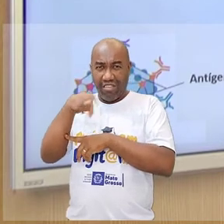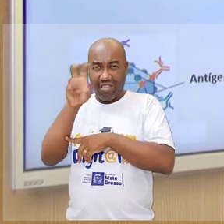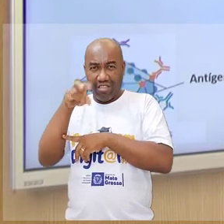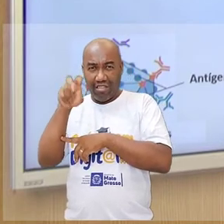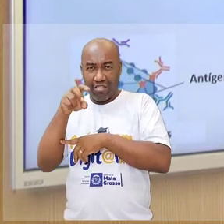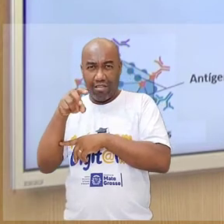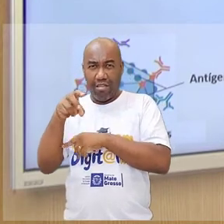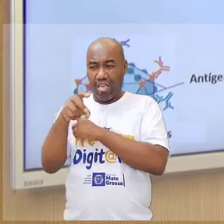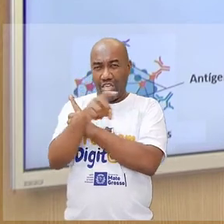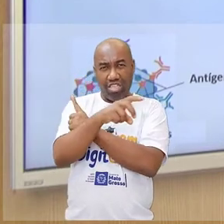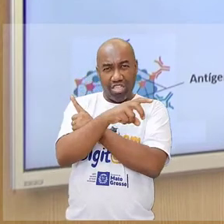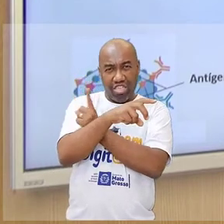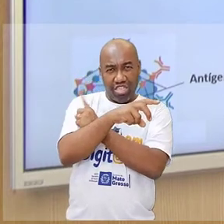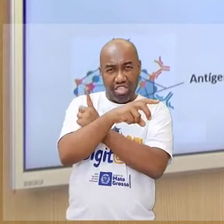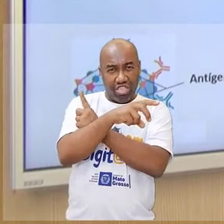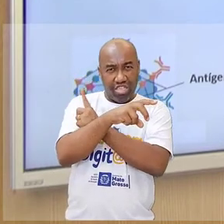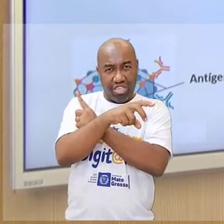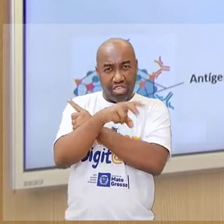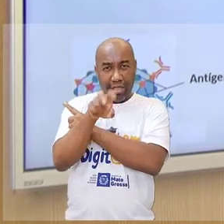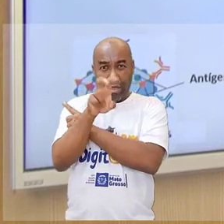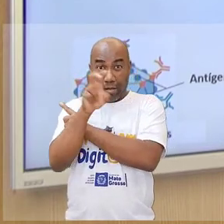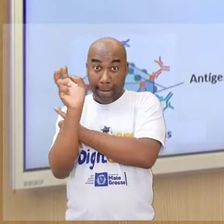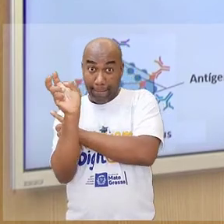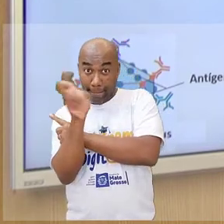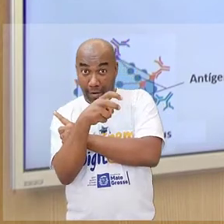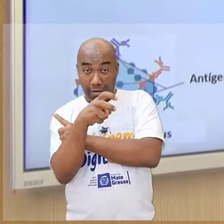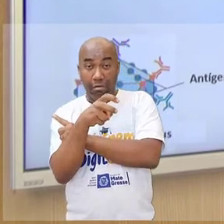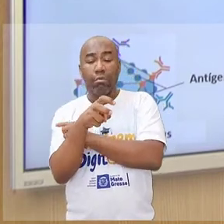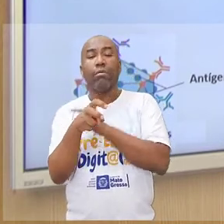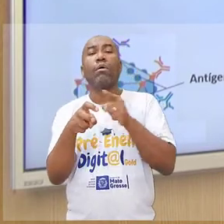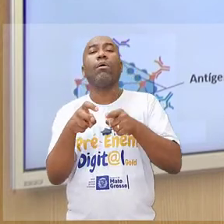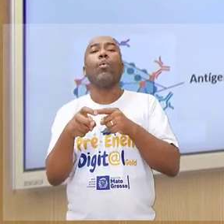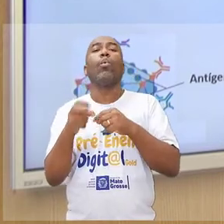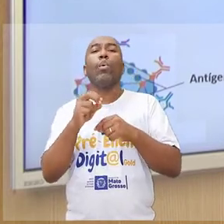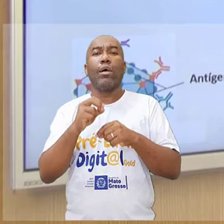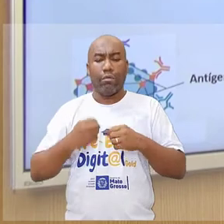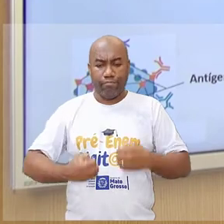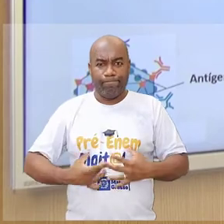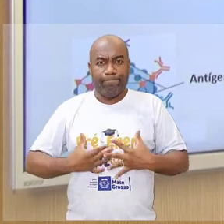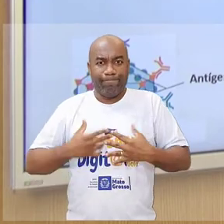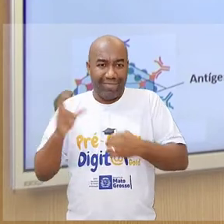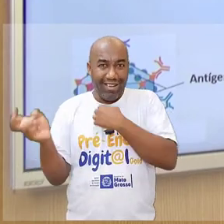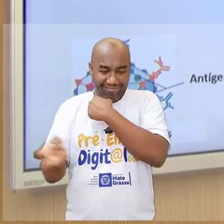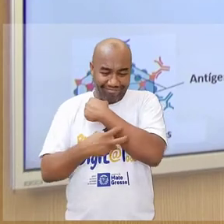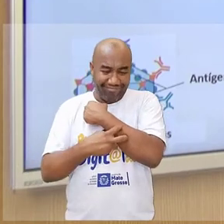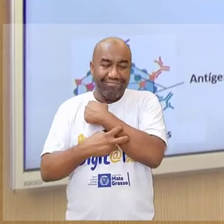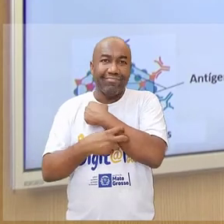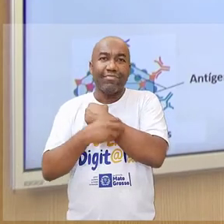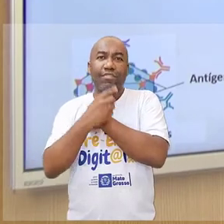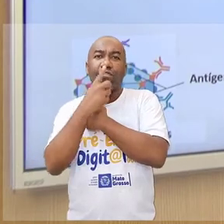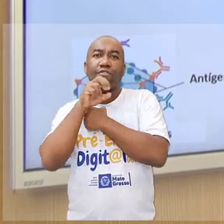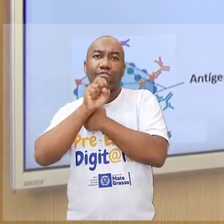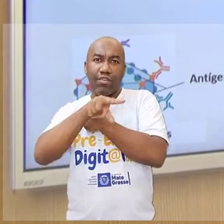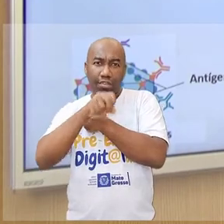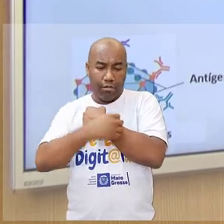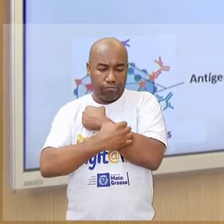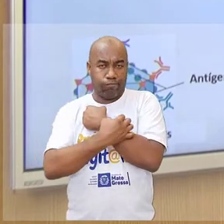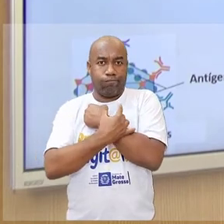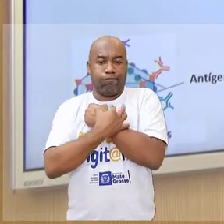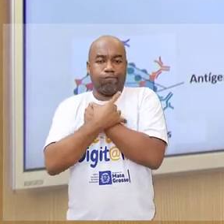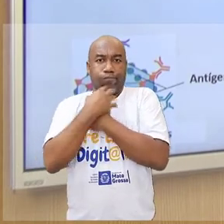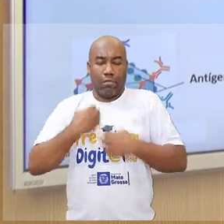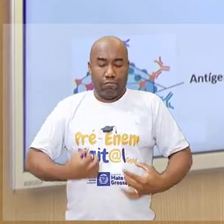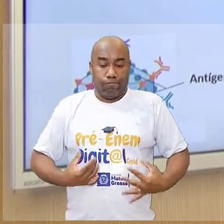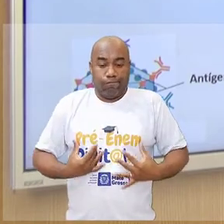produzindo, se ela entrar em nosso corpo, ela age como um antígeno. Essa substância